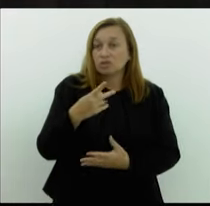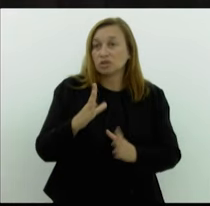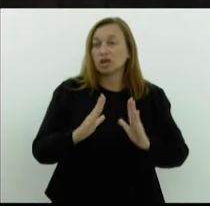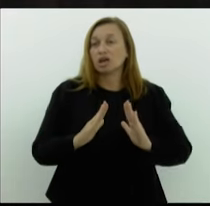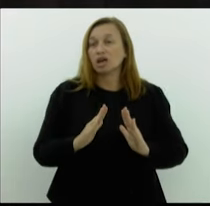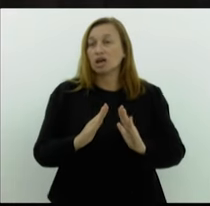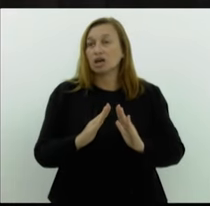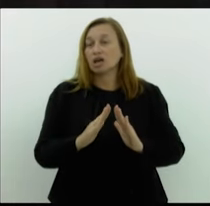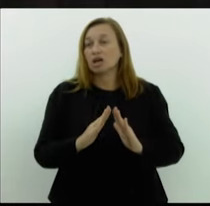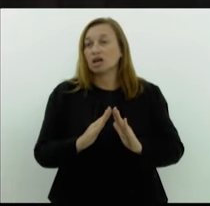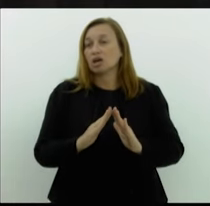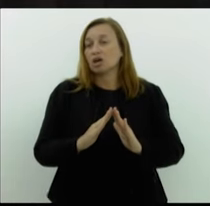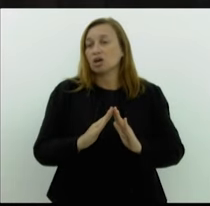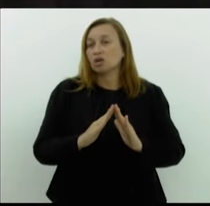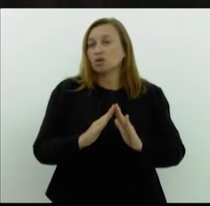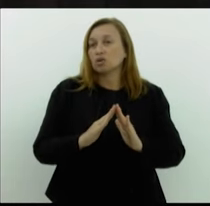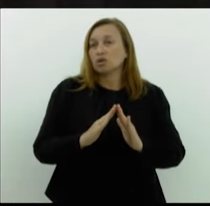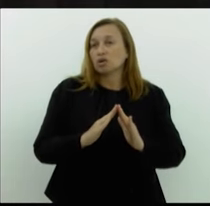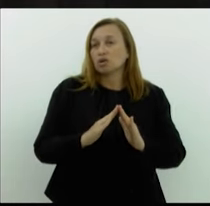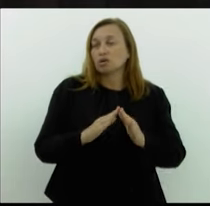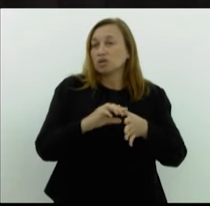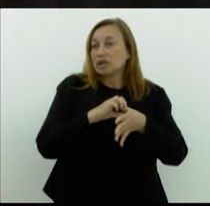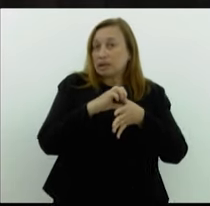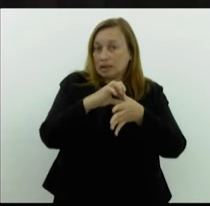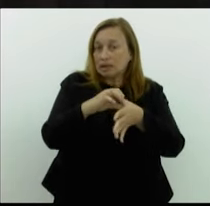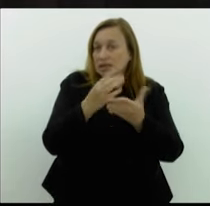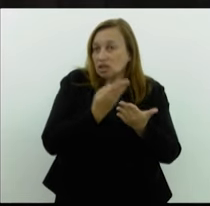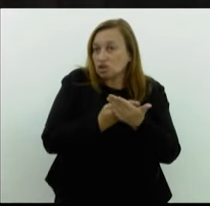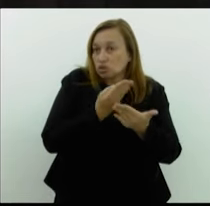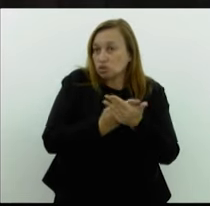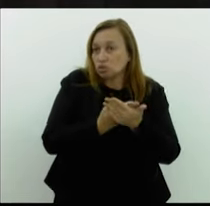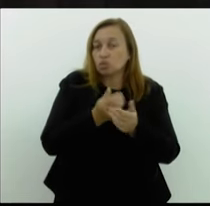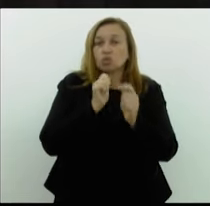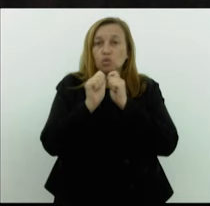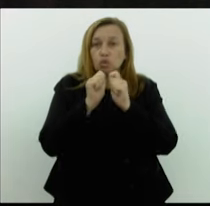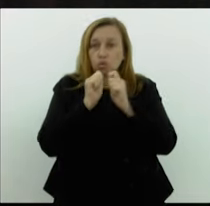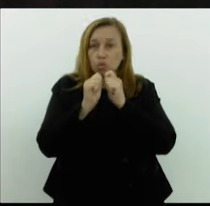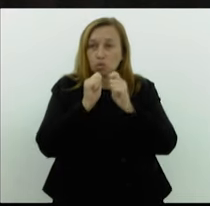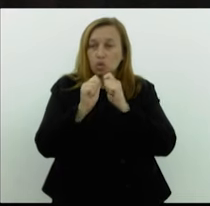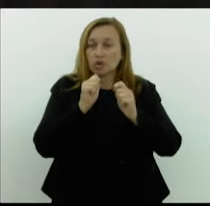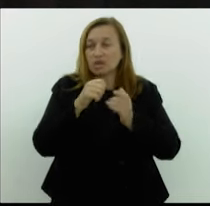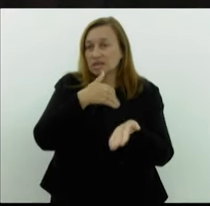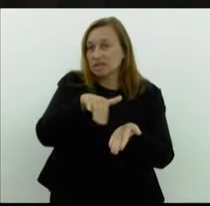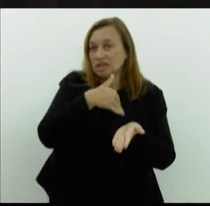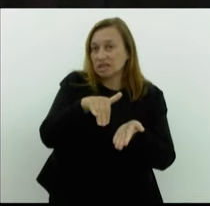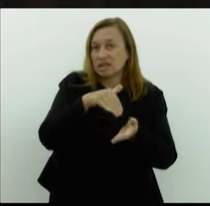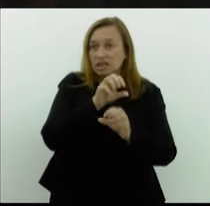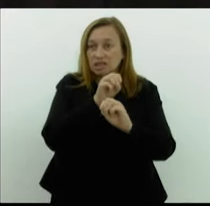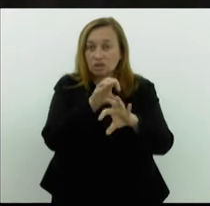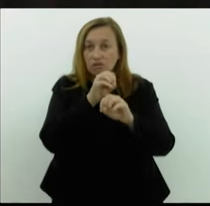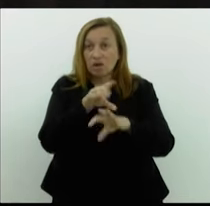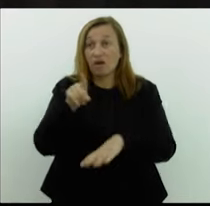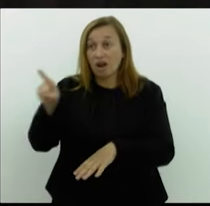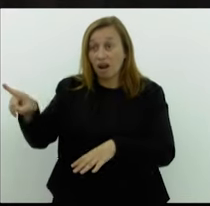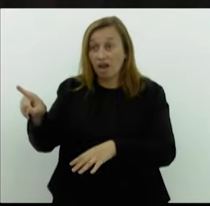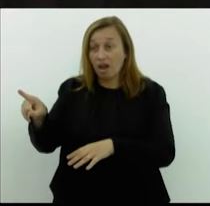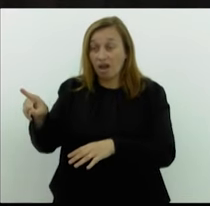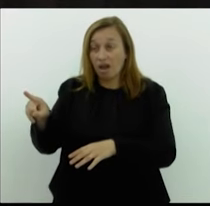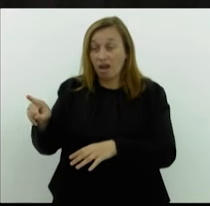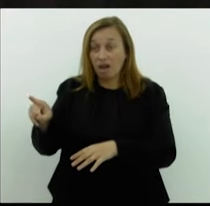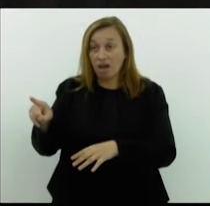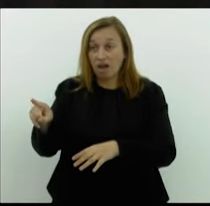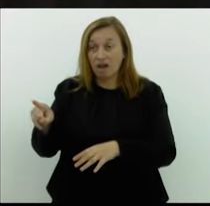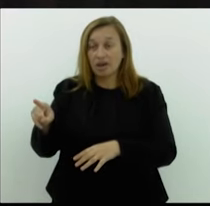2 exemplos que eu ouvi hoje na imprensa, sendo discutida com a Secretaria de Educação, lá em Angra, em relação